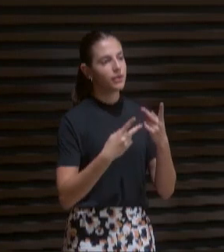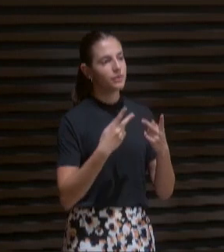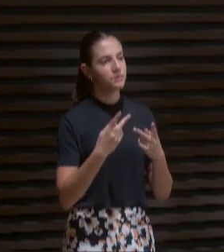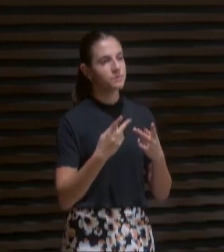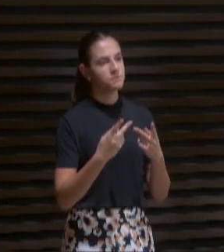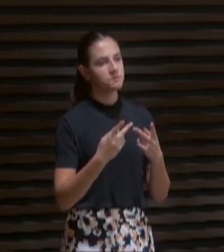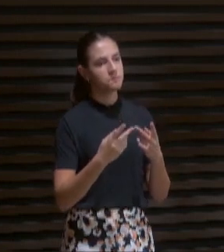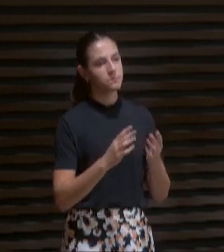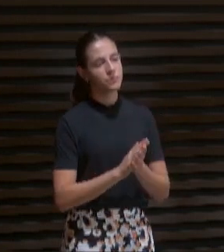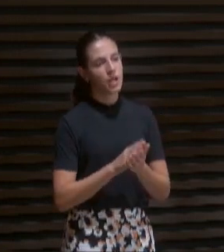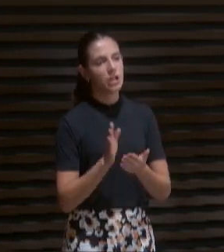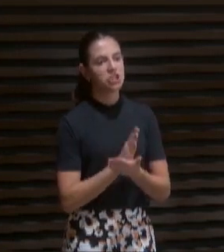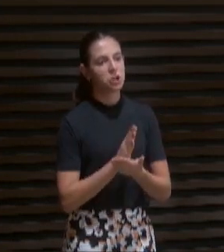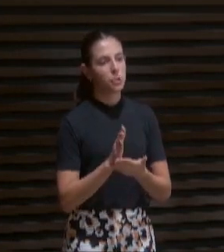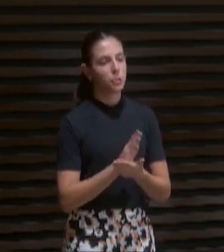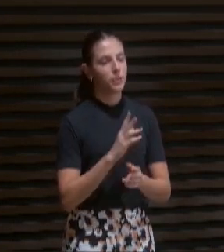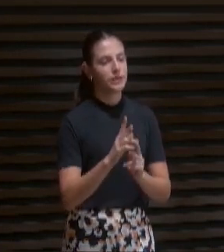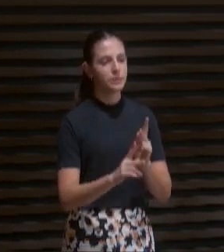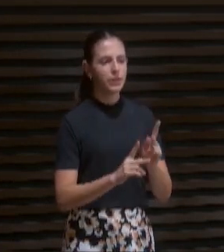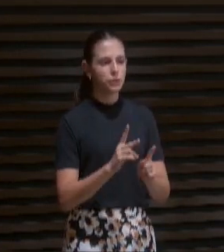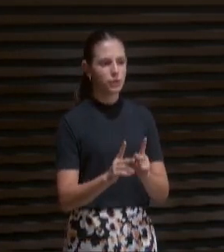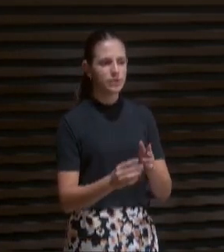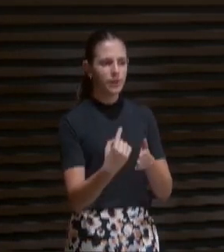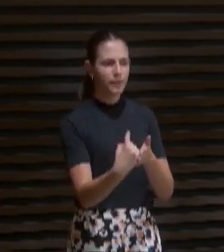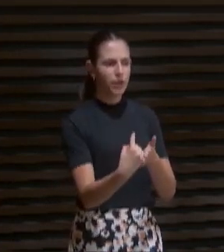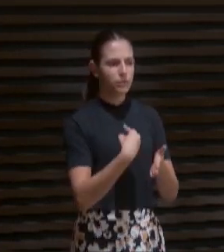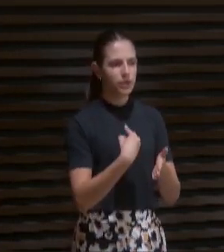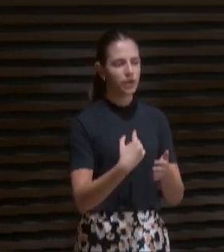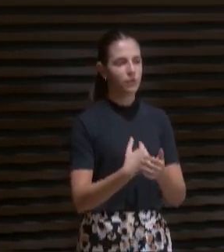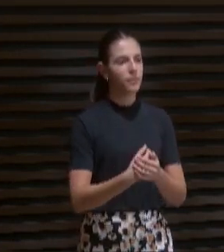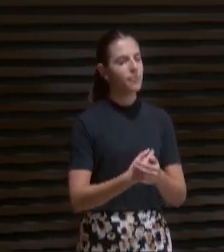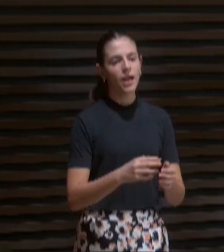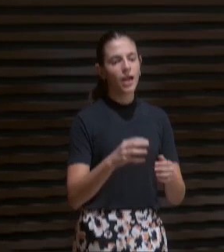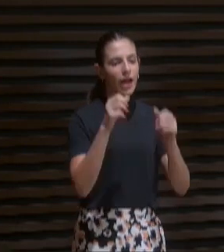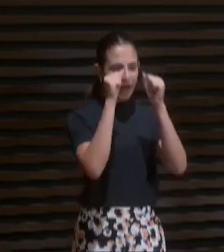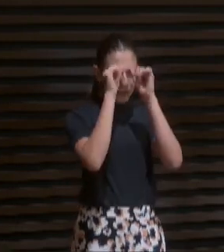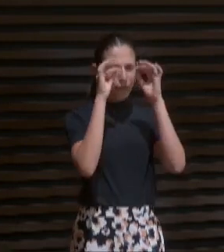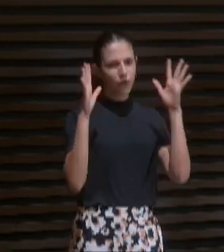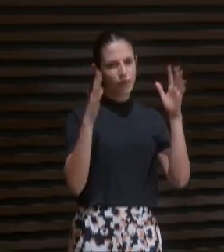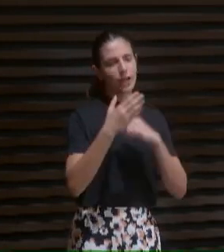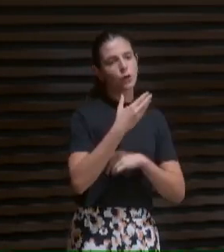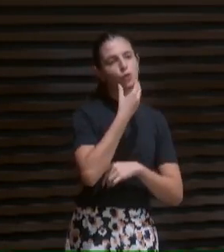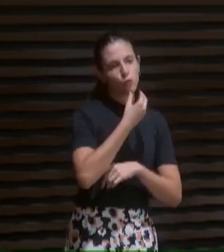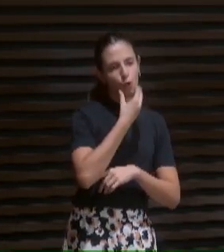e algumas pessoas ficaram até me perguntando mas não ficou claro quem é esse cara.